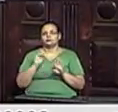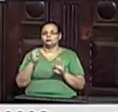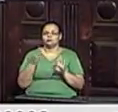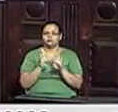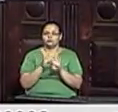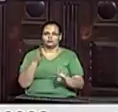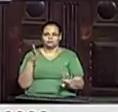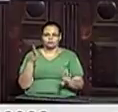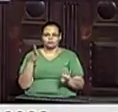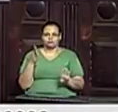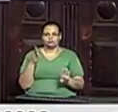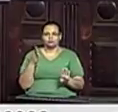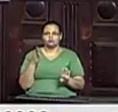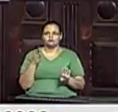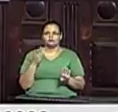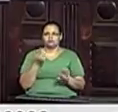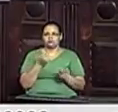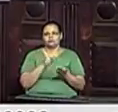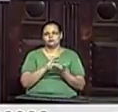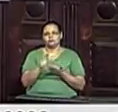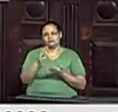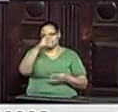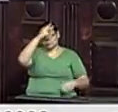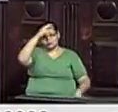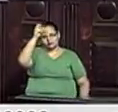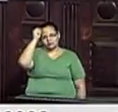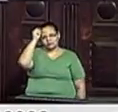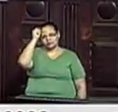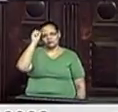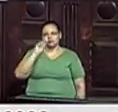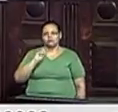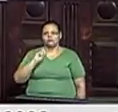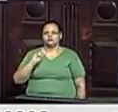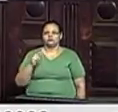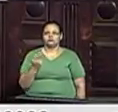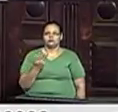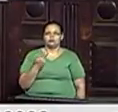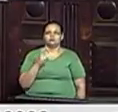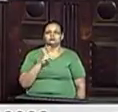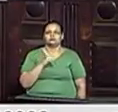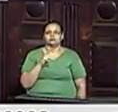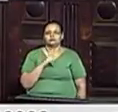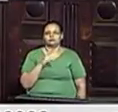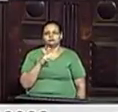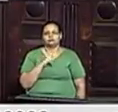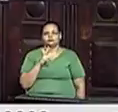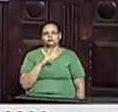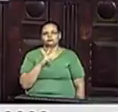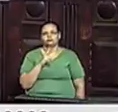aberta? Financiamento público ou financiamento privado?